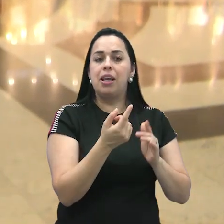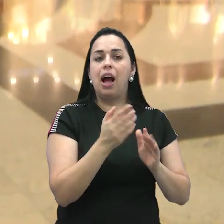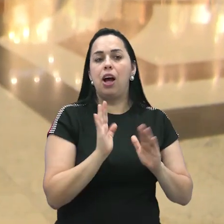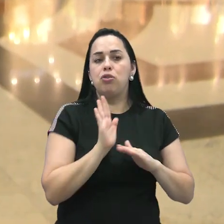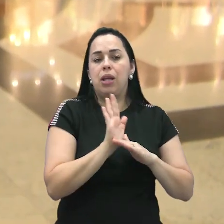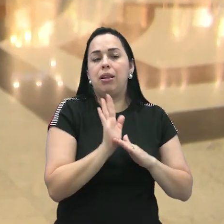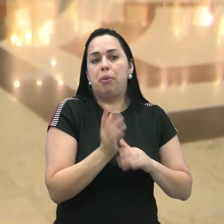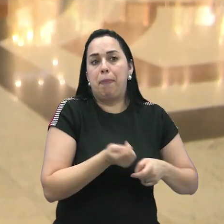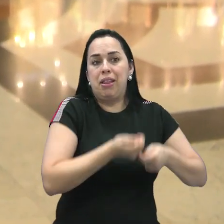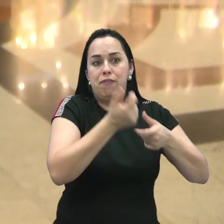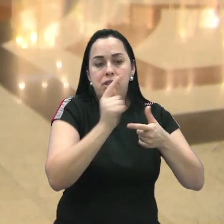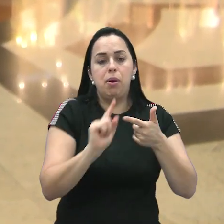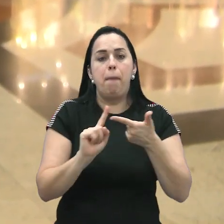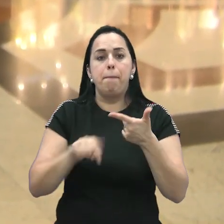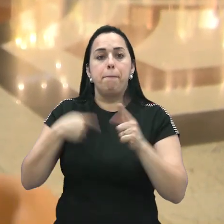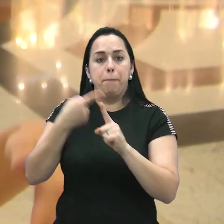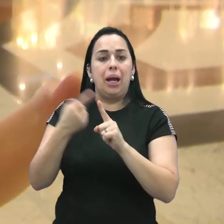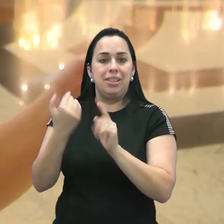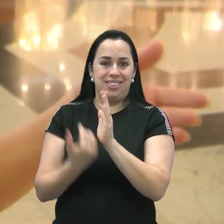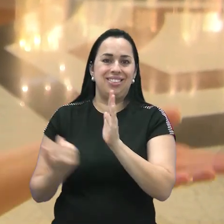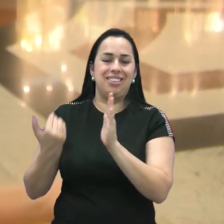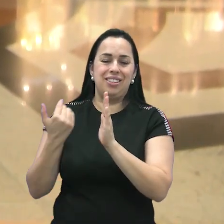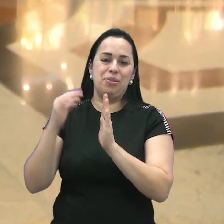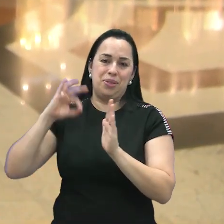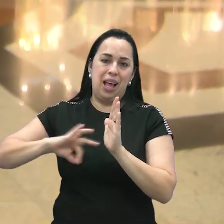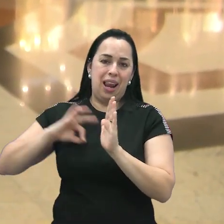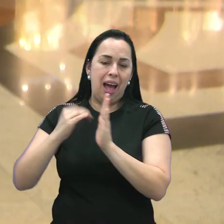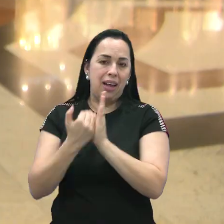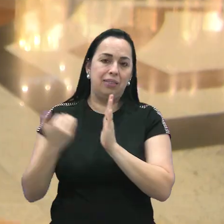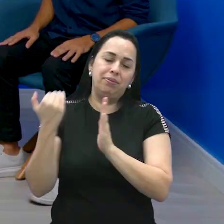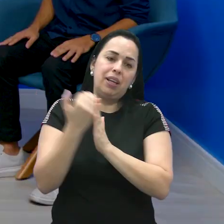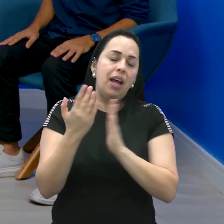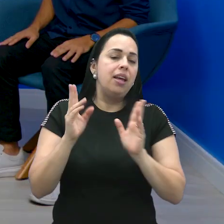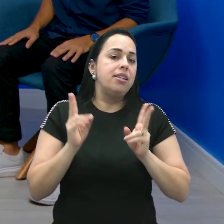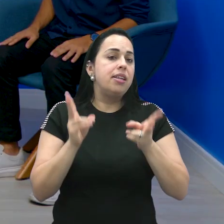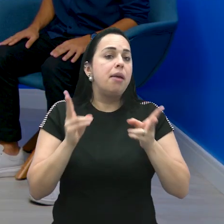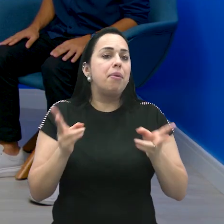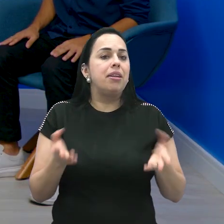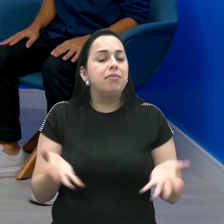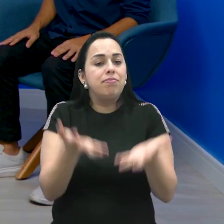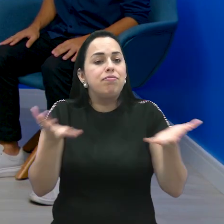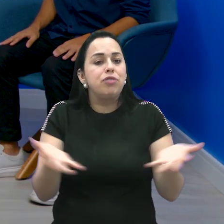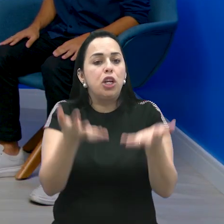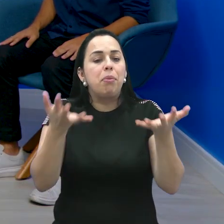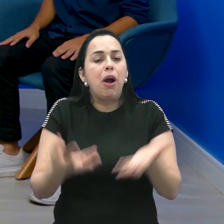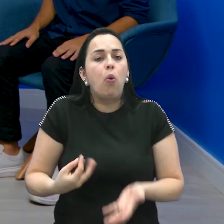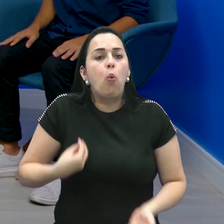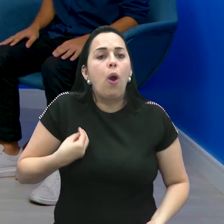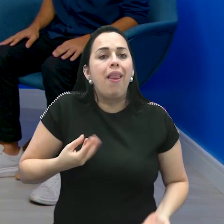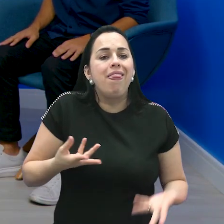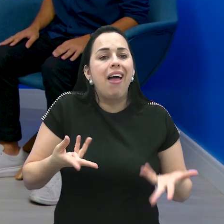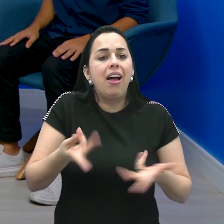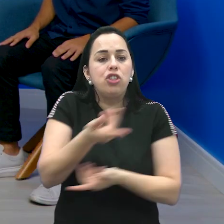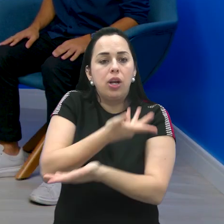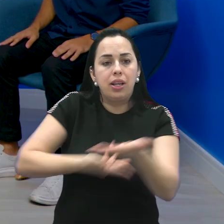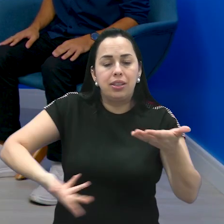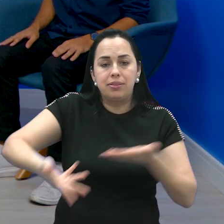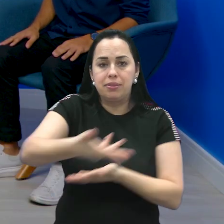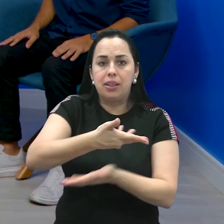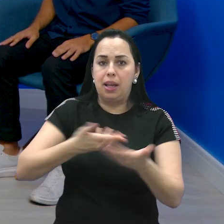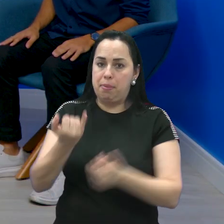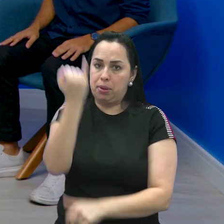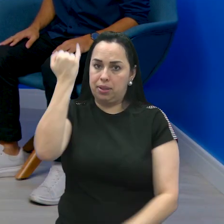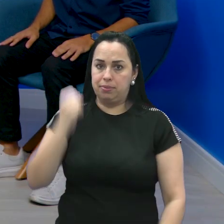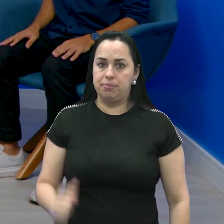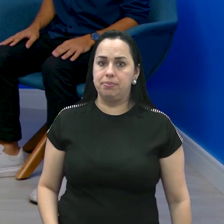parte salarial, e sempre promover a qualidade no ambiente dentro do ambiente de trabalho, assim,